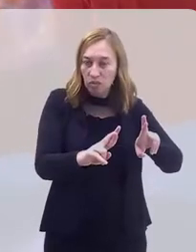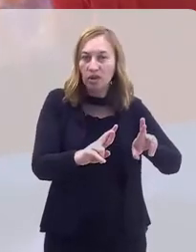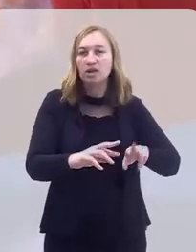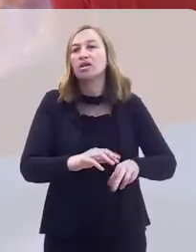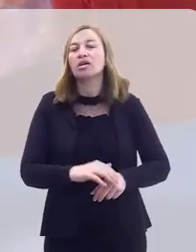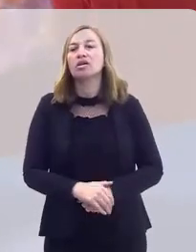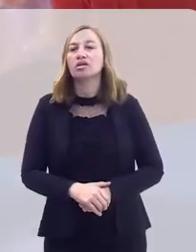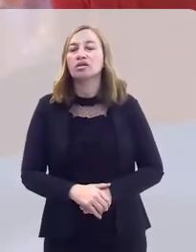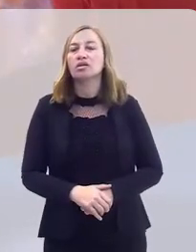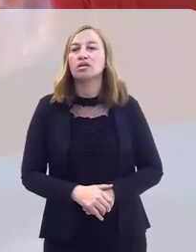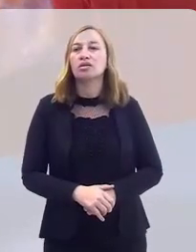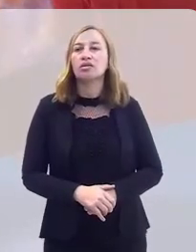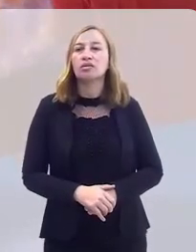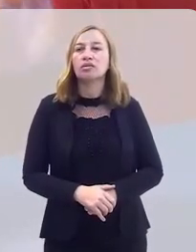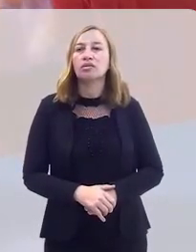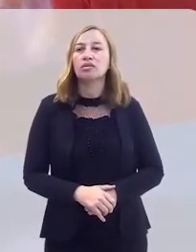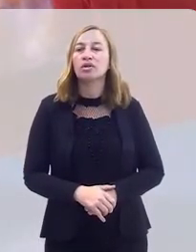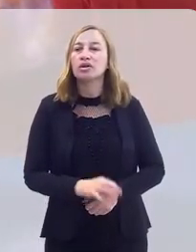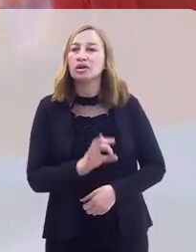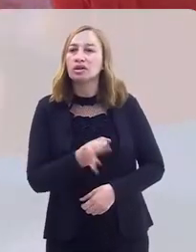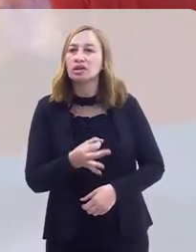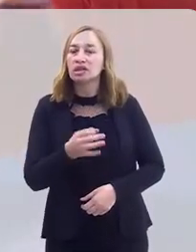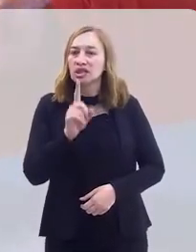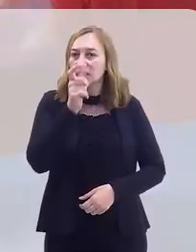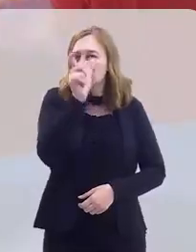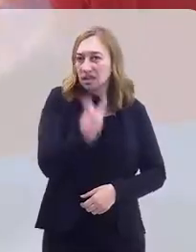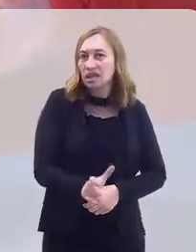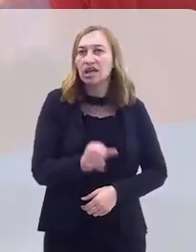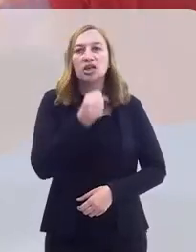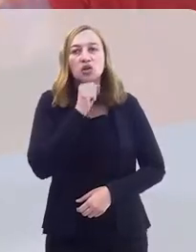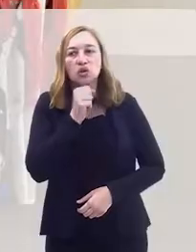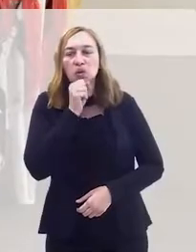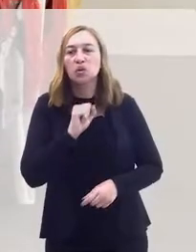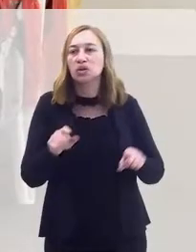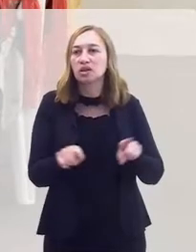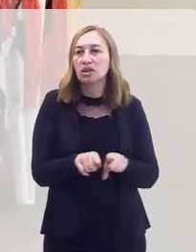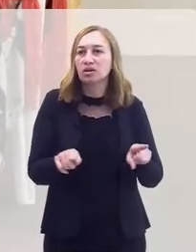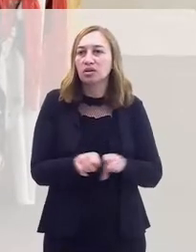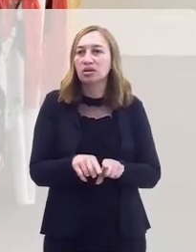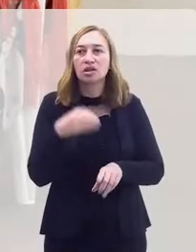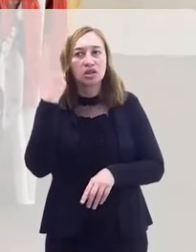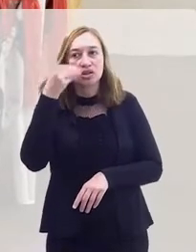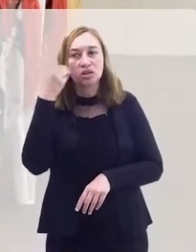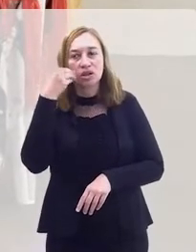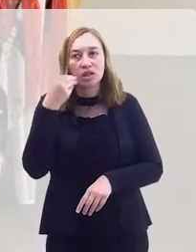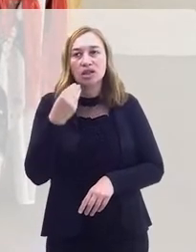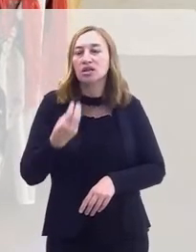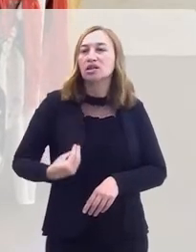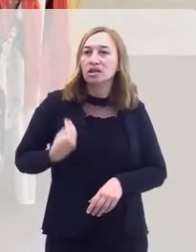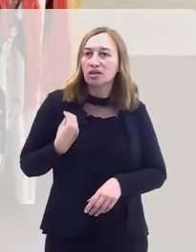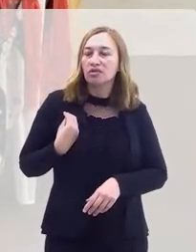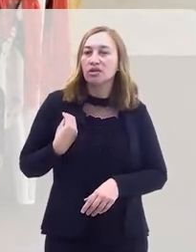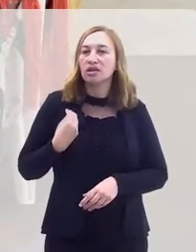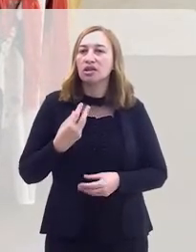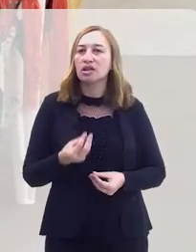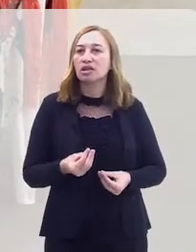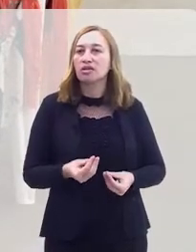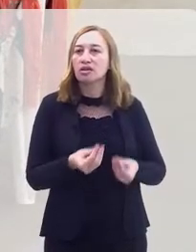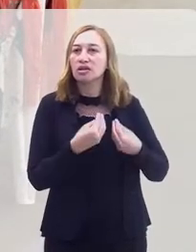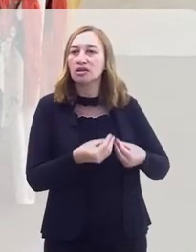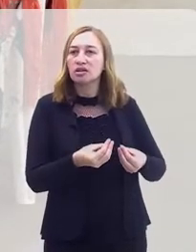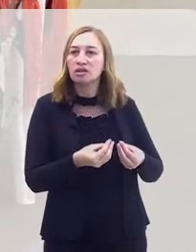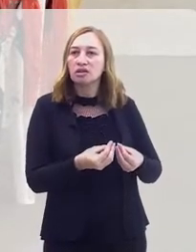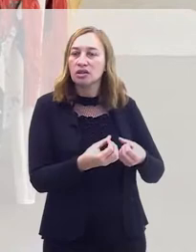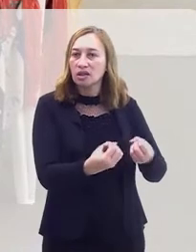o nosso respeito, né, pelo fato de ser idoso e também pela experiência de vida, que vai